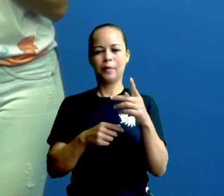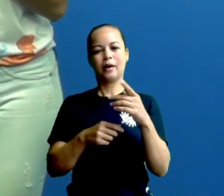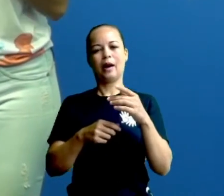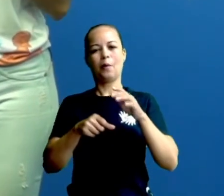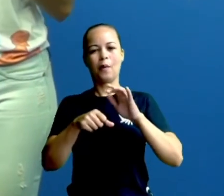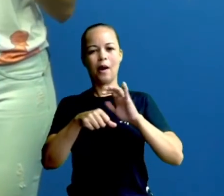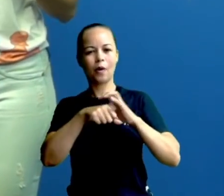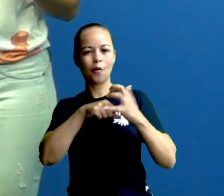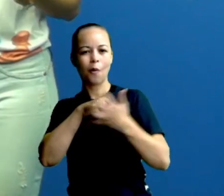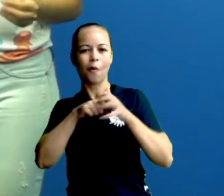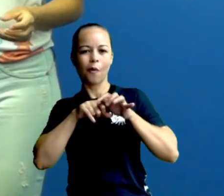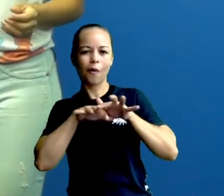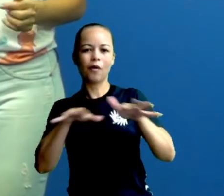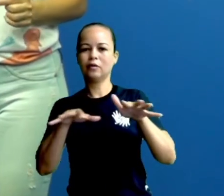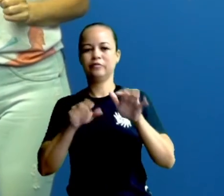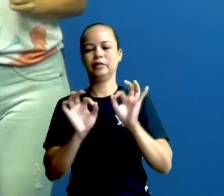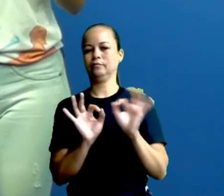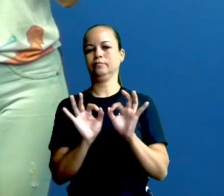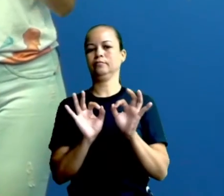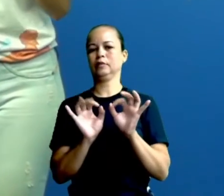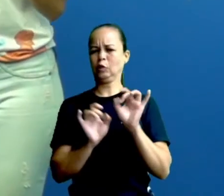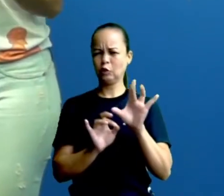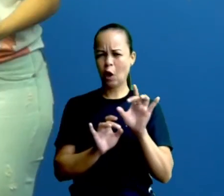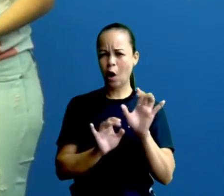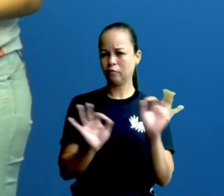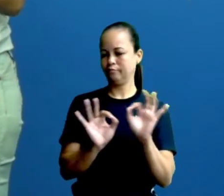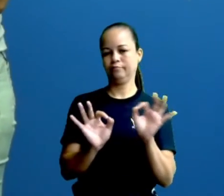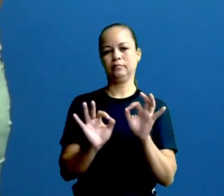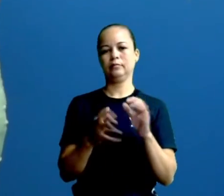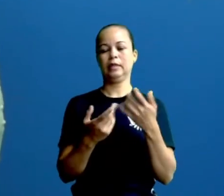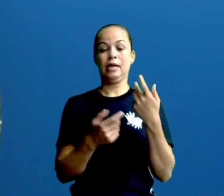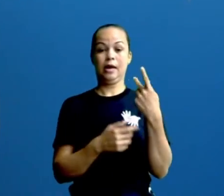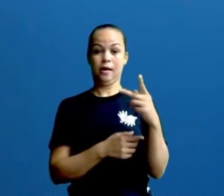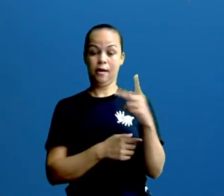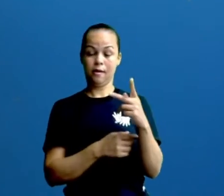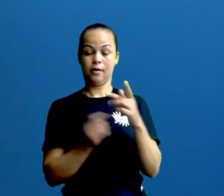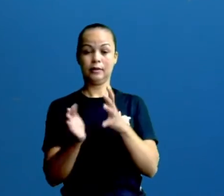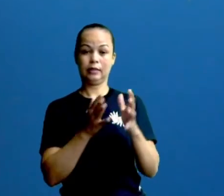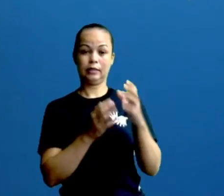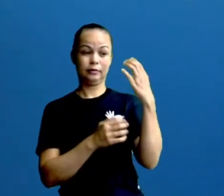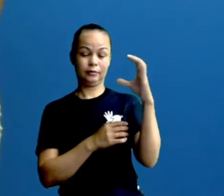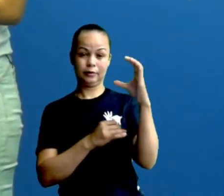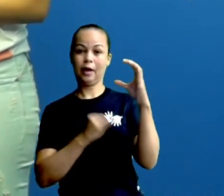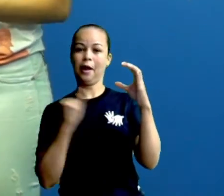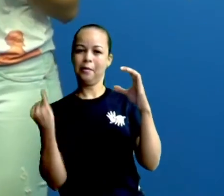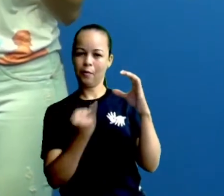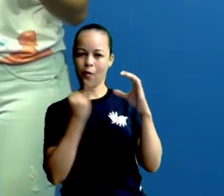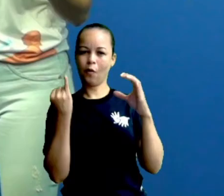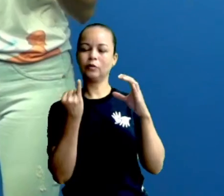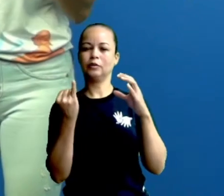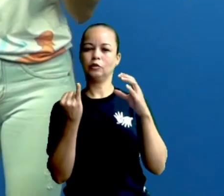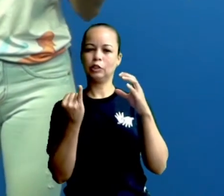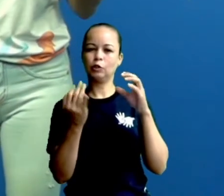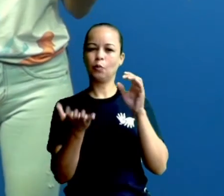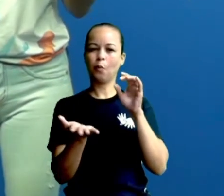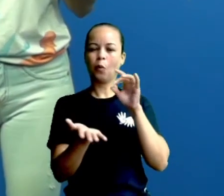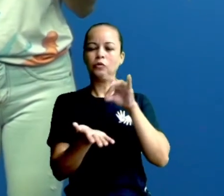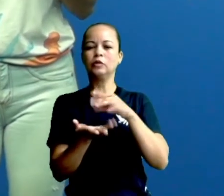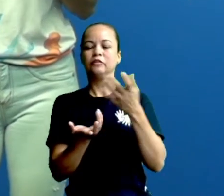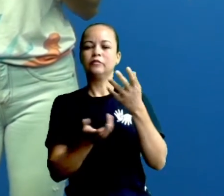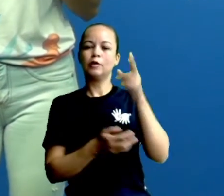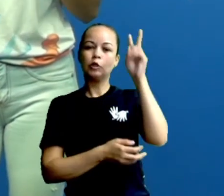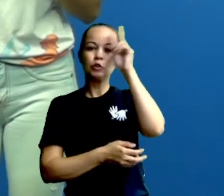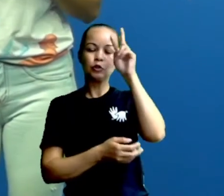gente analisa na história, essa nossa análise do ponto de vista histórico, a gente analisa que